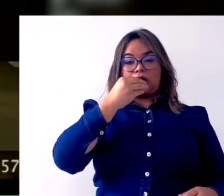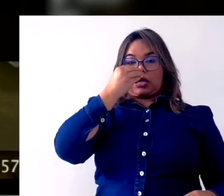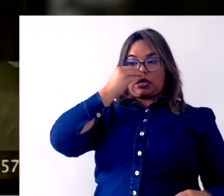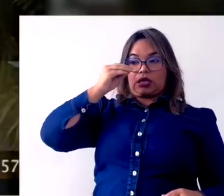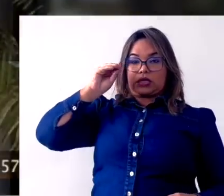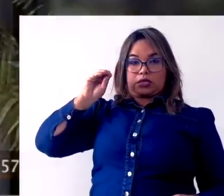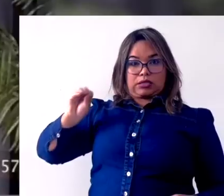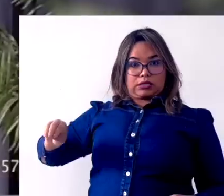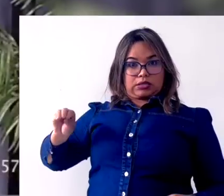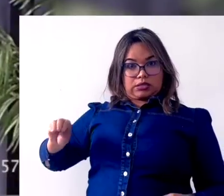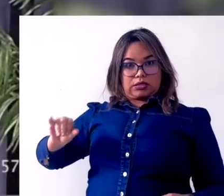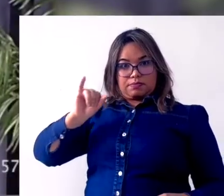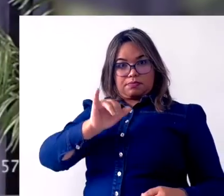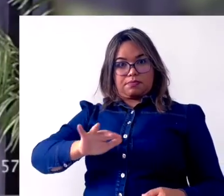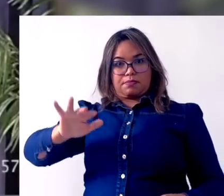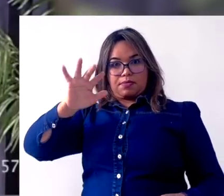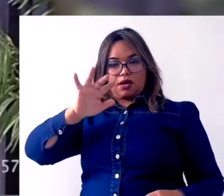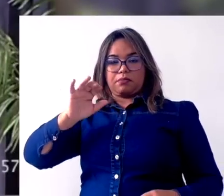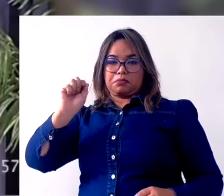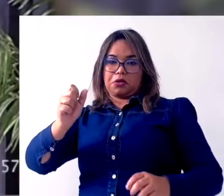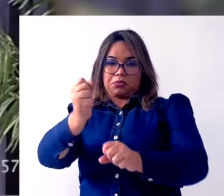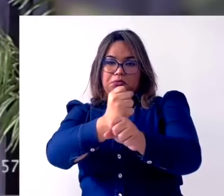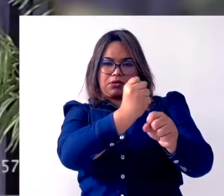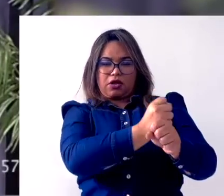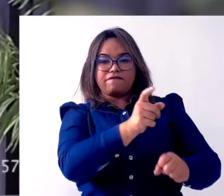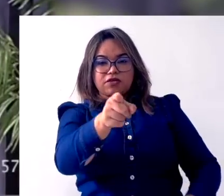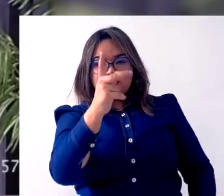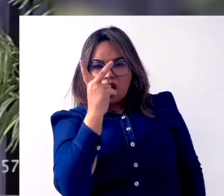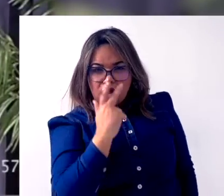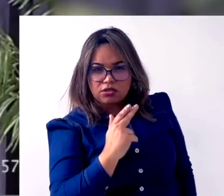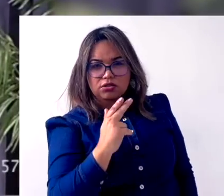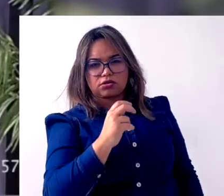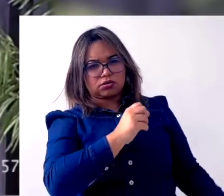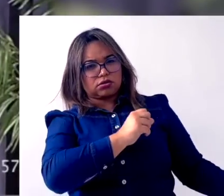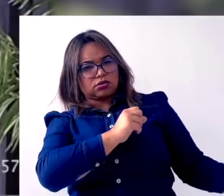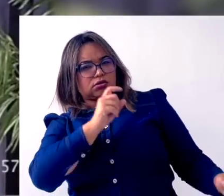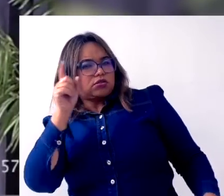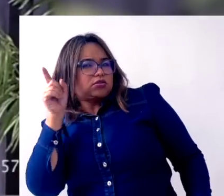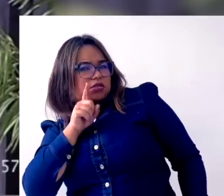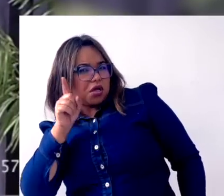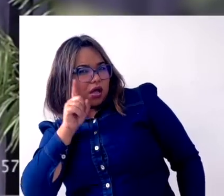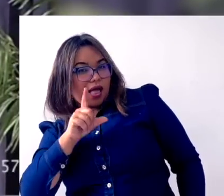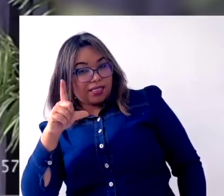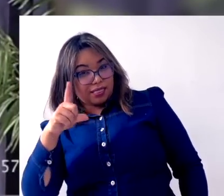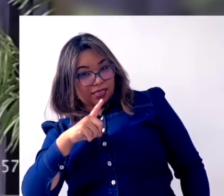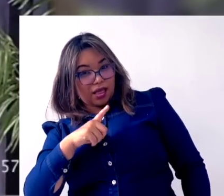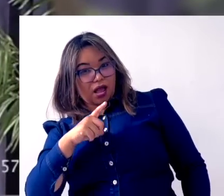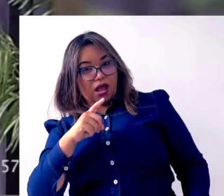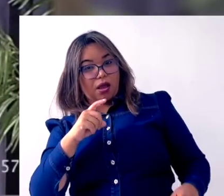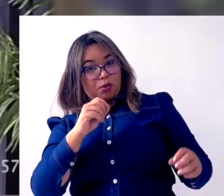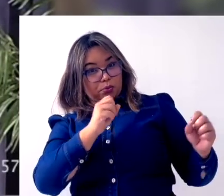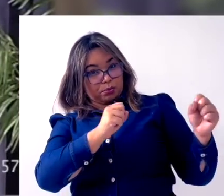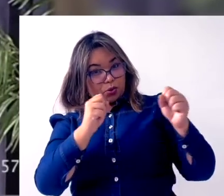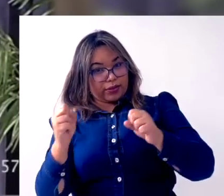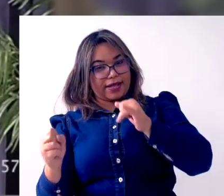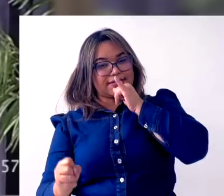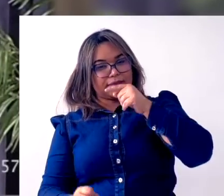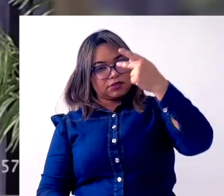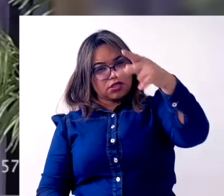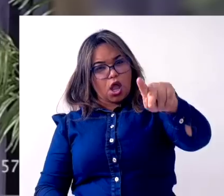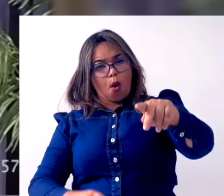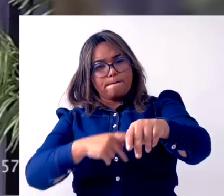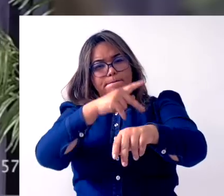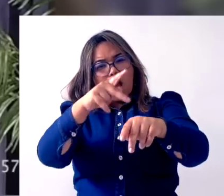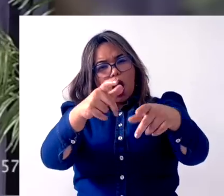fossem mortos. Vocês acham que os Estados Unidos têm poder para dizer: se o seu pequeno país não me obedecer hoje, eu